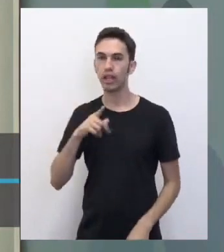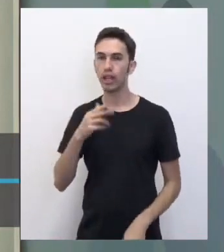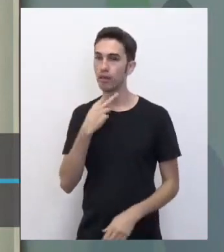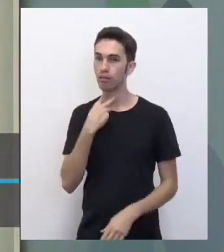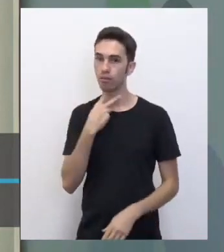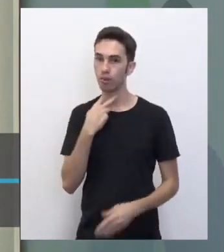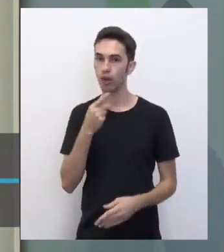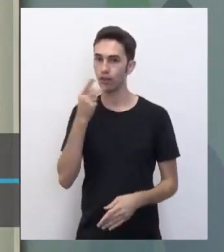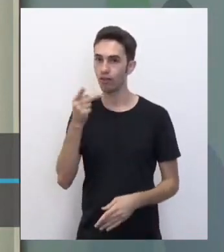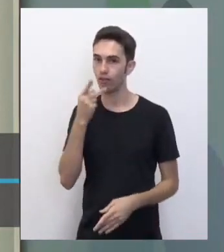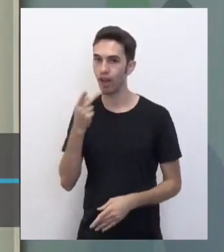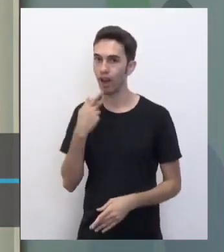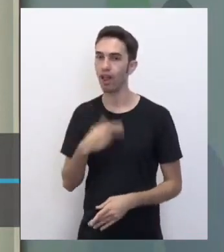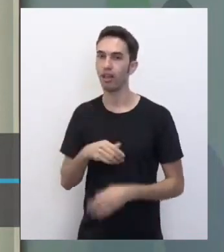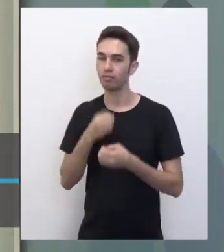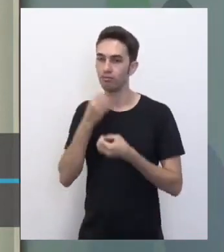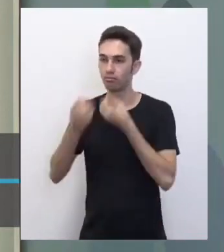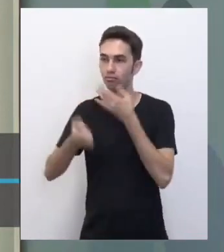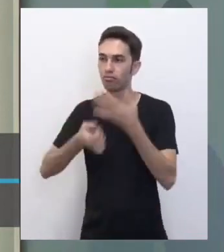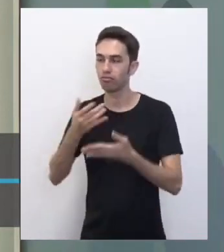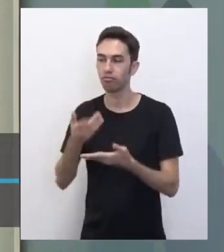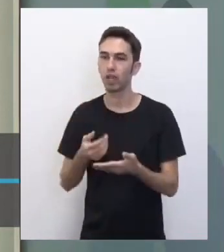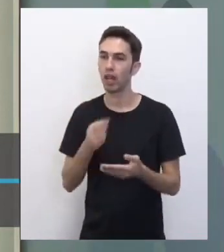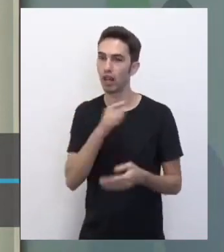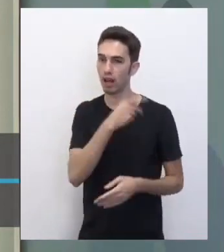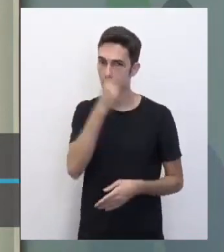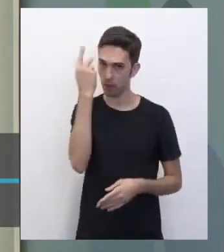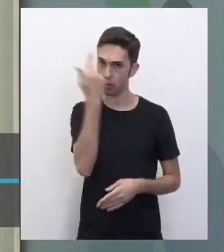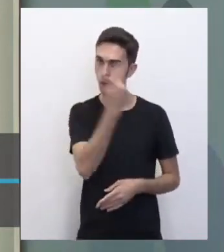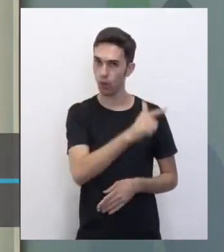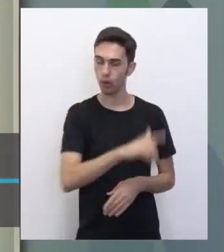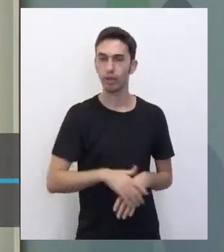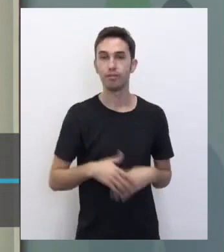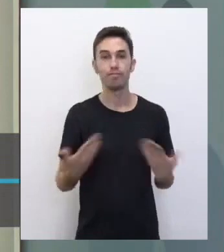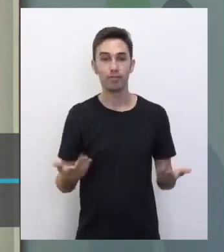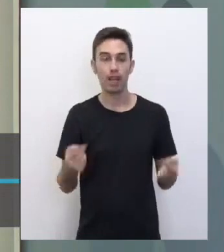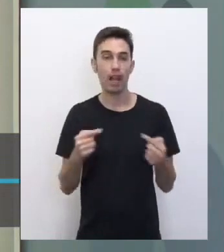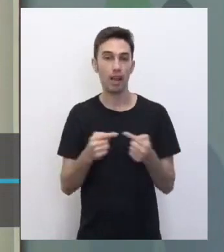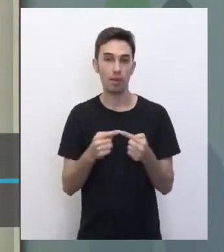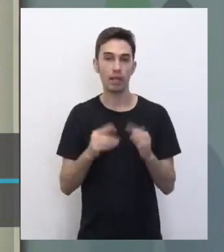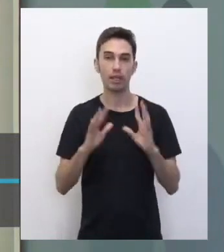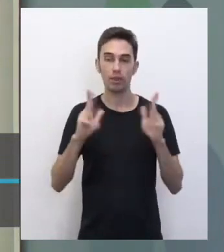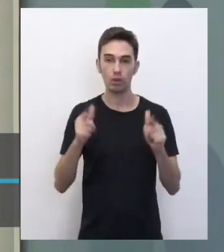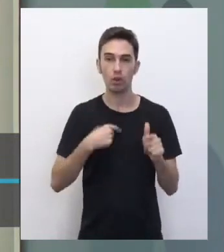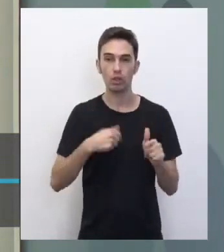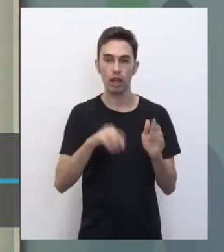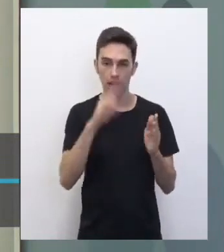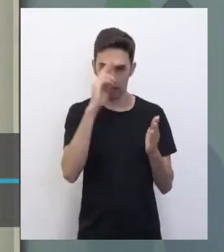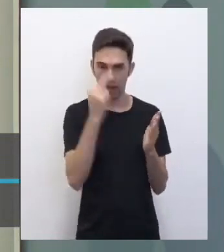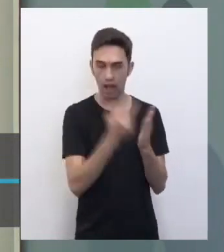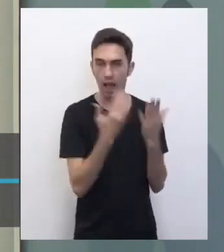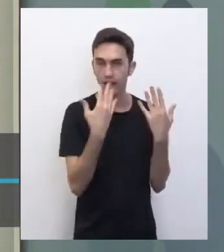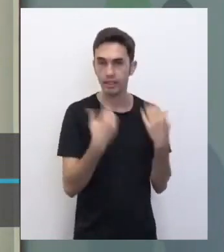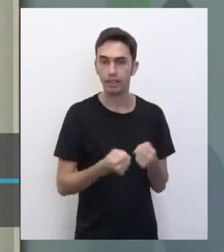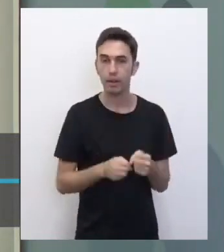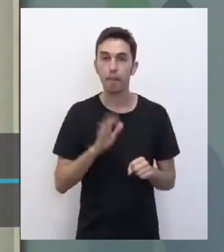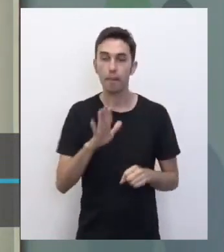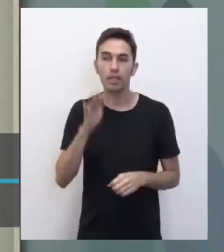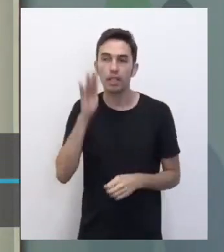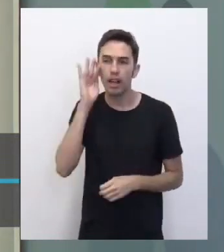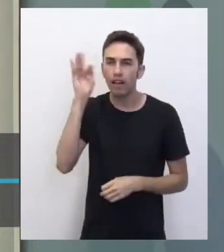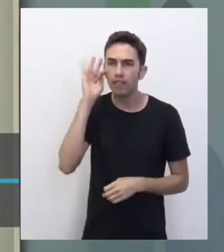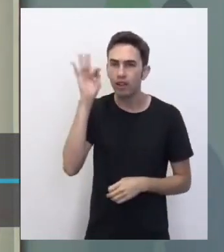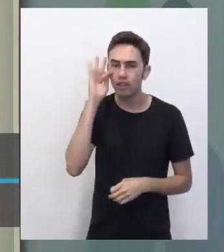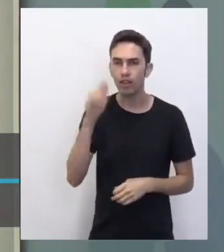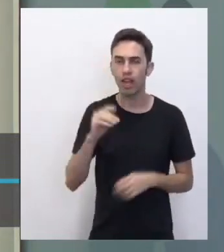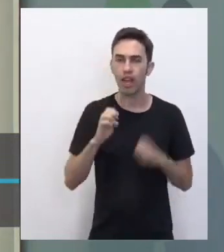dando aqui alguns exemplos, e ajuda a entender o que é ética como esse regramento, esse conjunto de regras. Mas na filosofia,